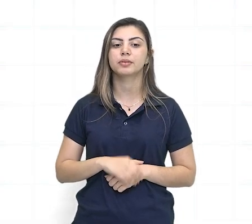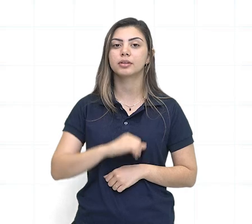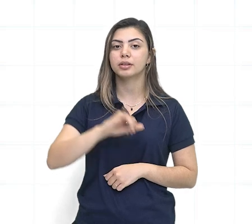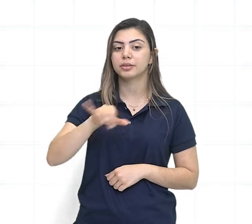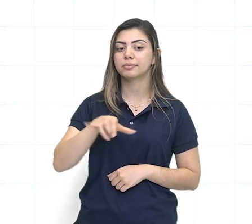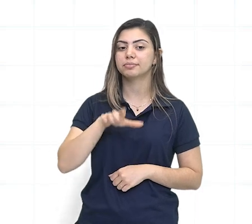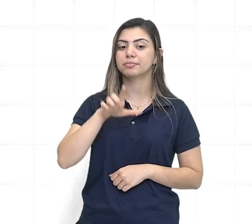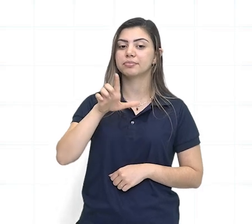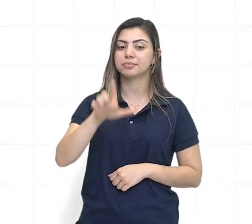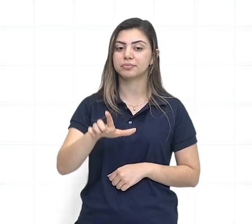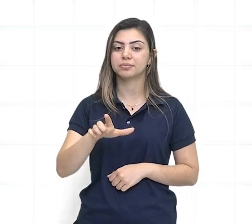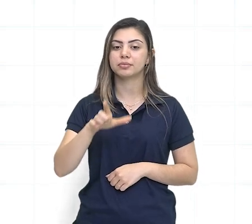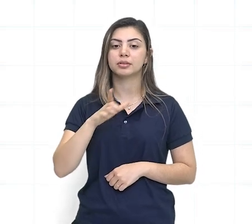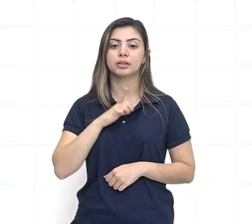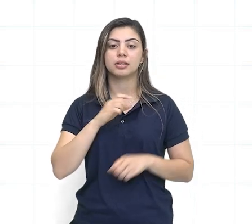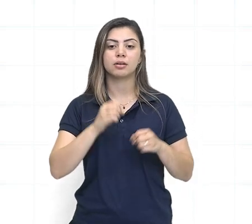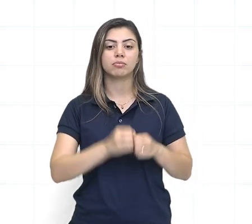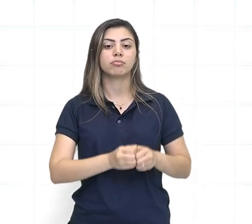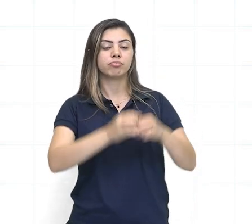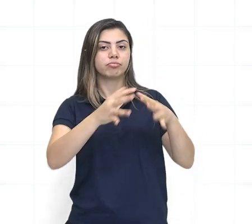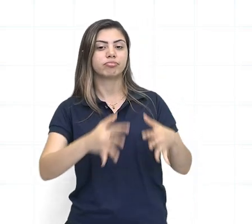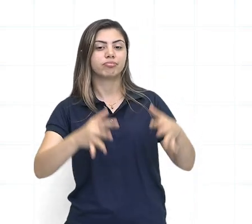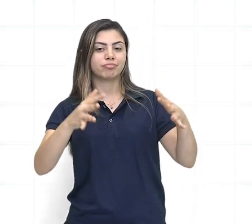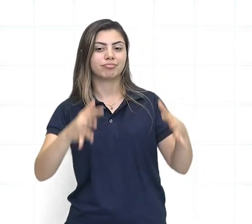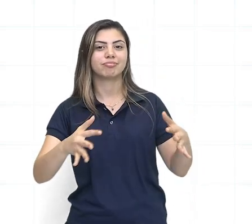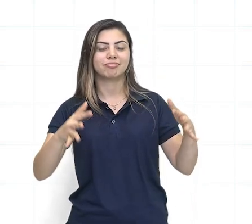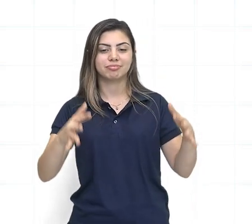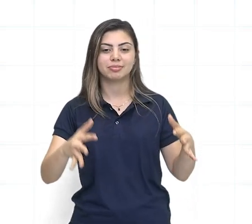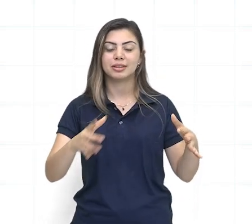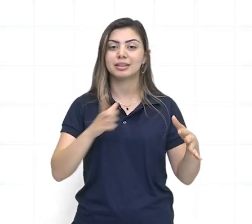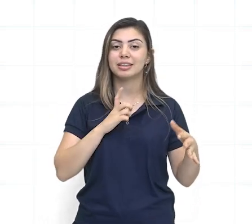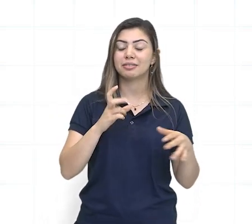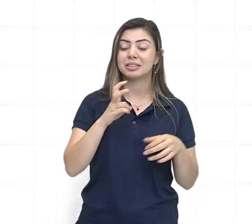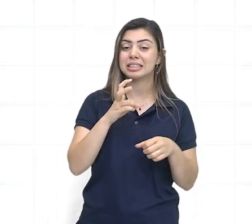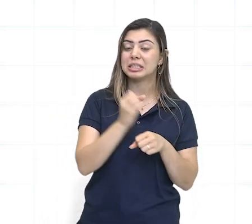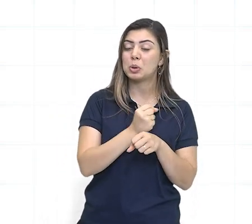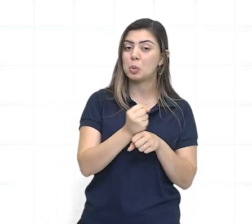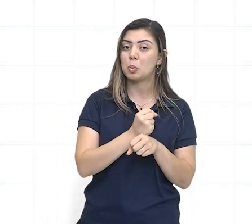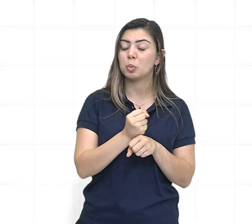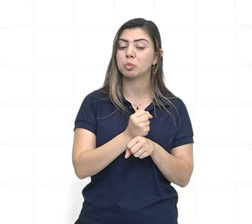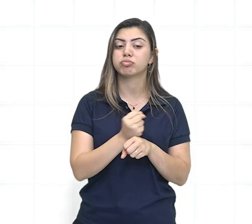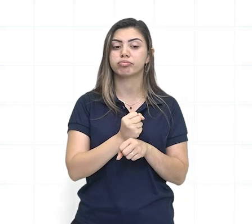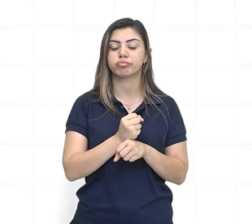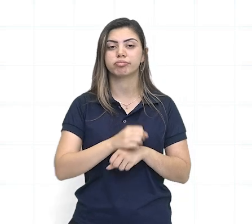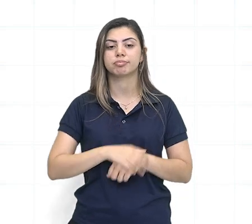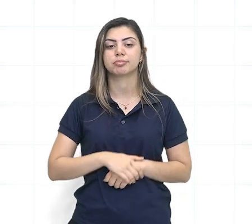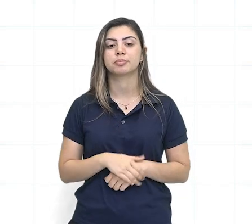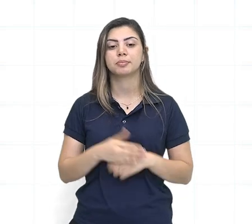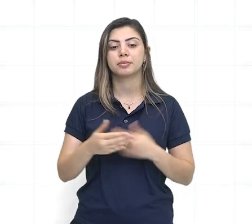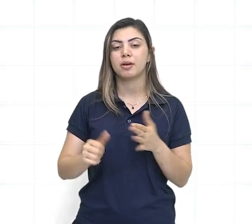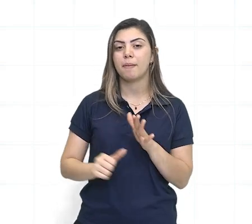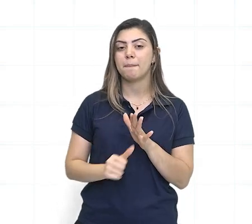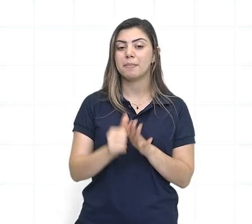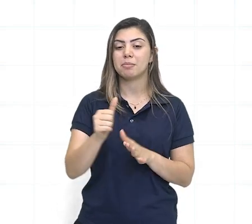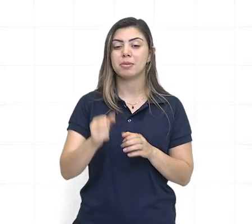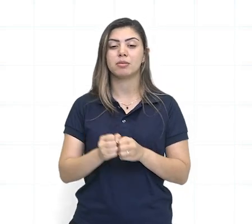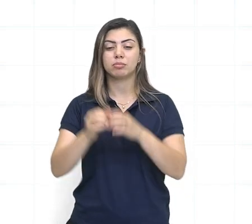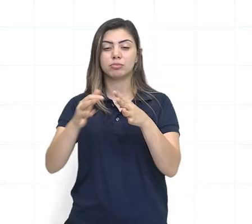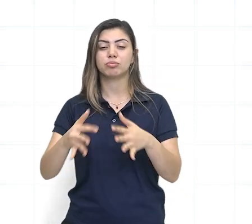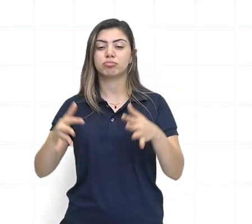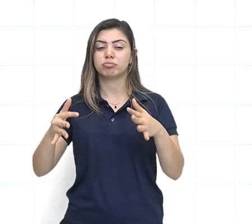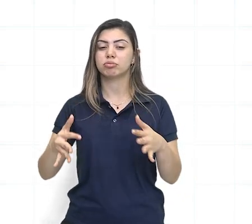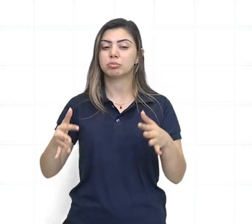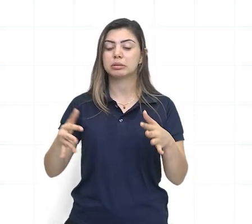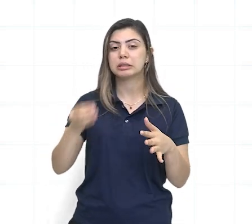Em julho, a bomba atômica fez 50 anos. A primeira arma nuclear